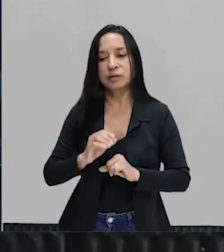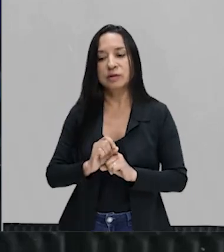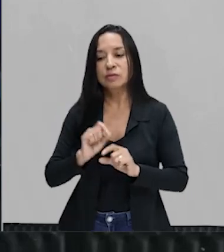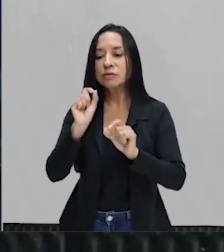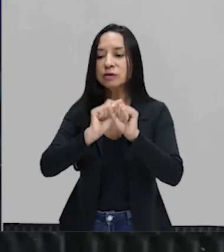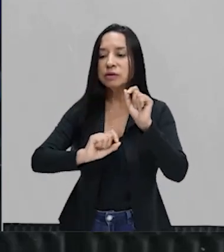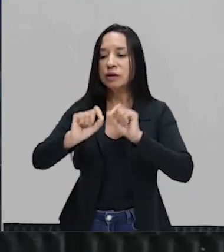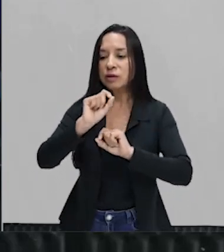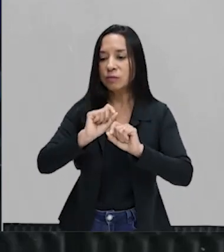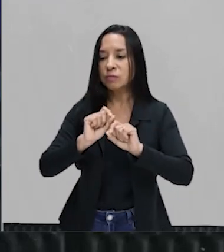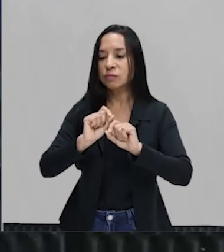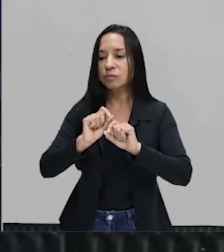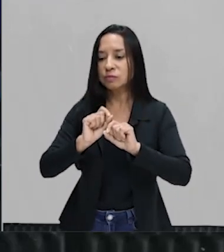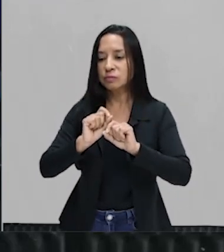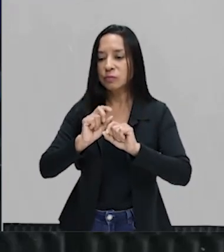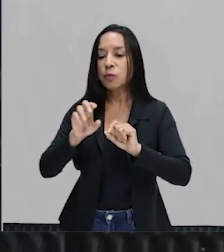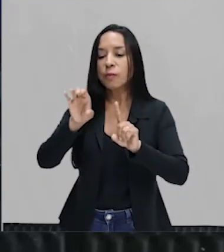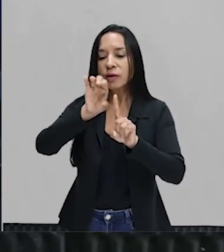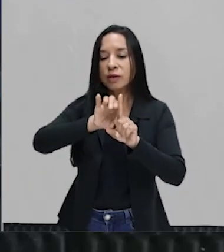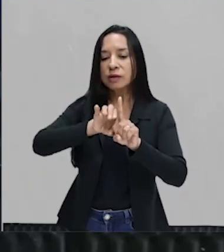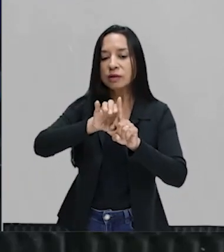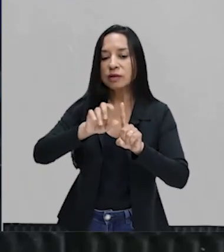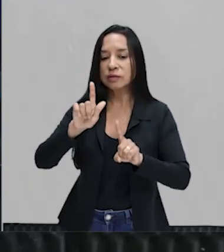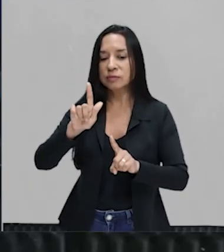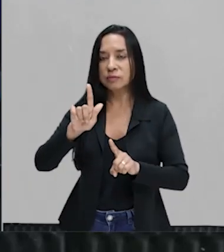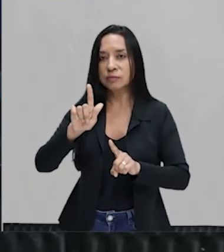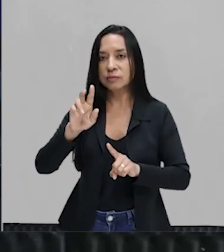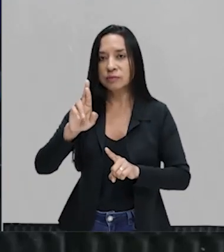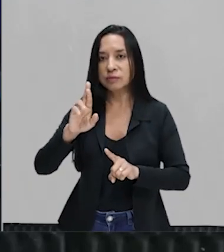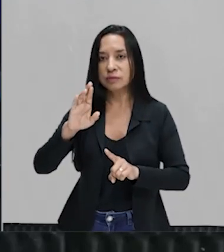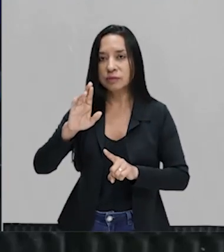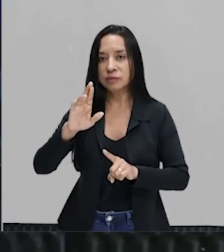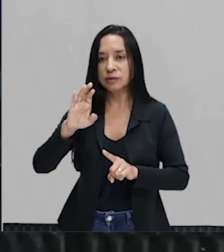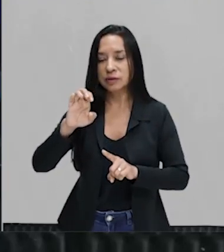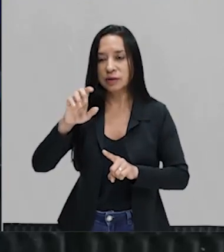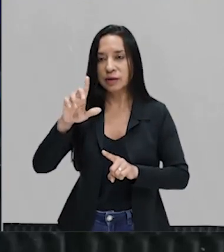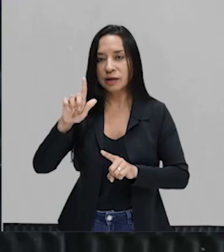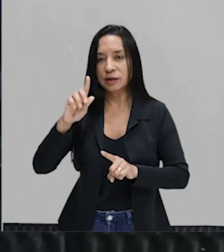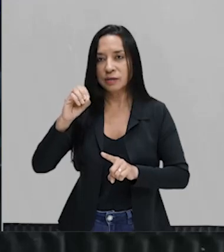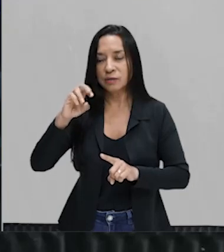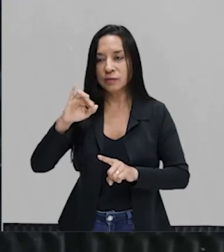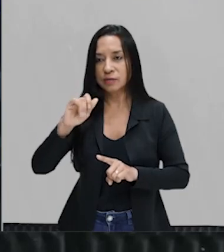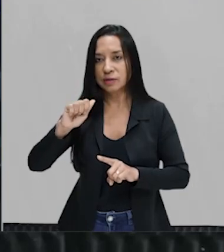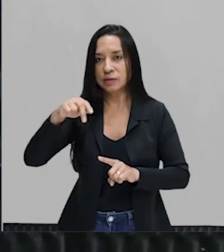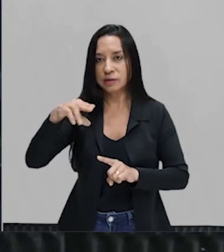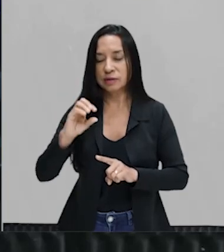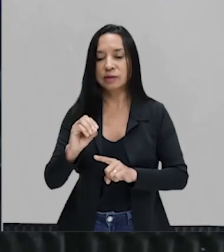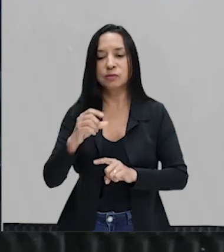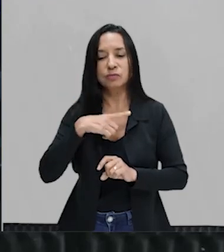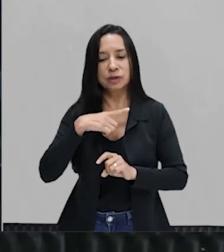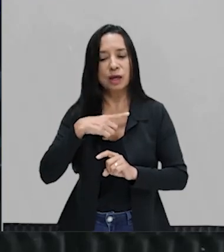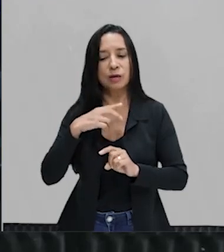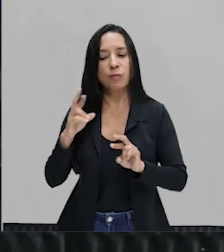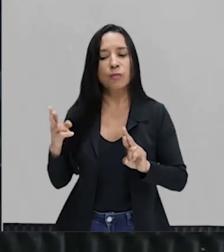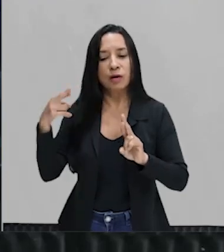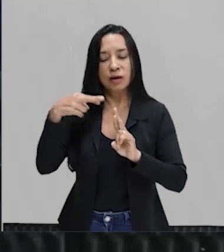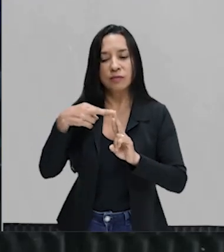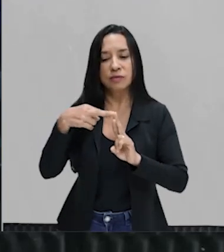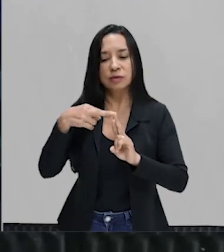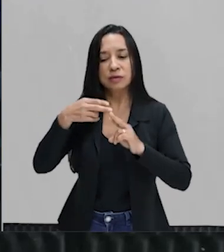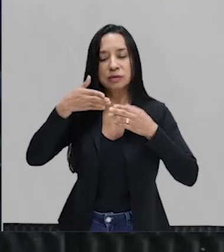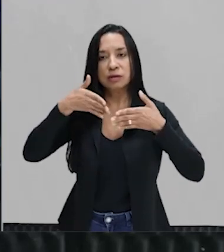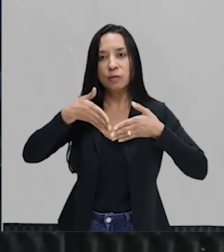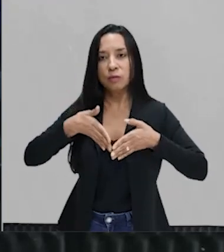que é o chamado calendário gregoriano, certo? Que é o calendário que tem como referência o nascimento de